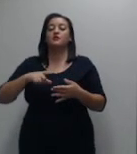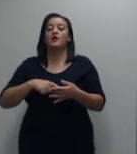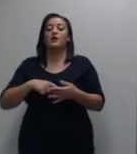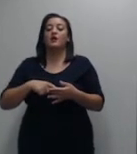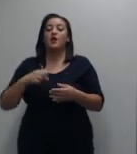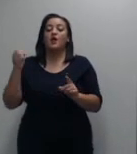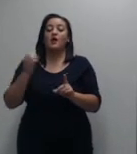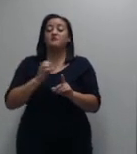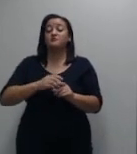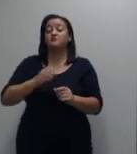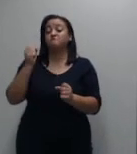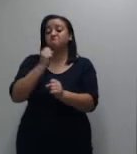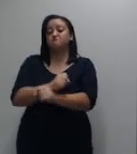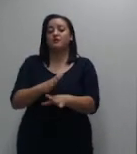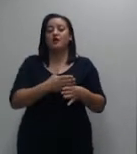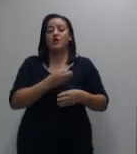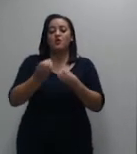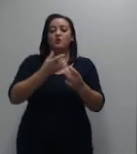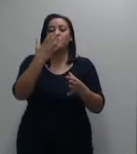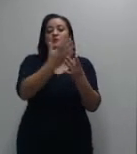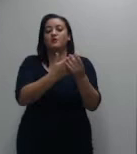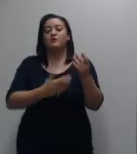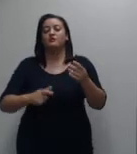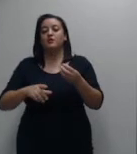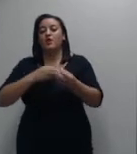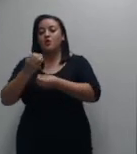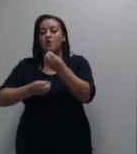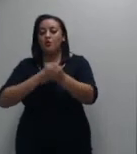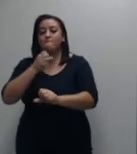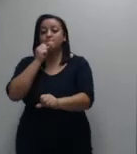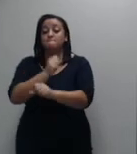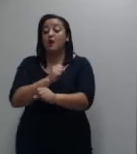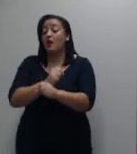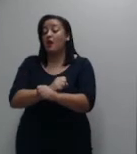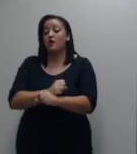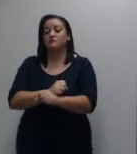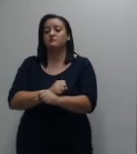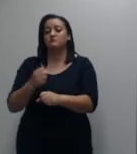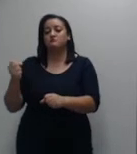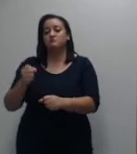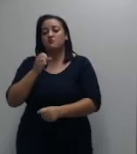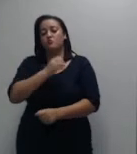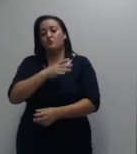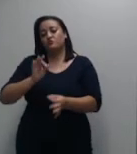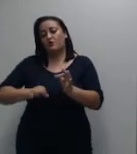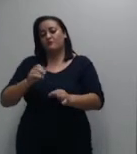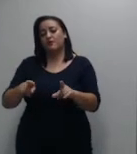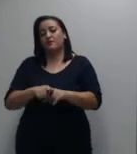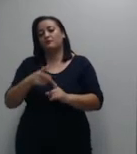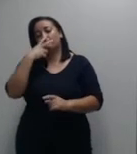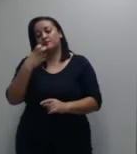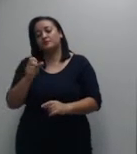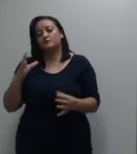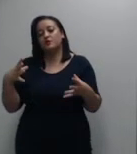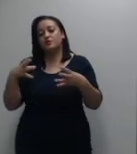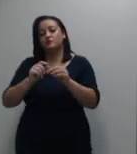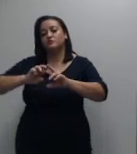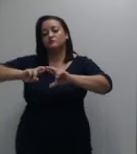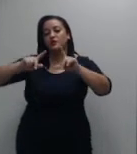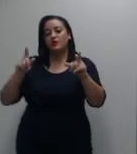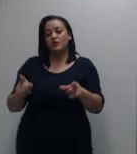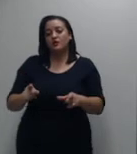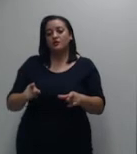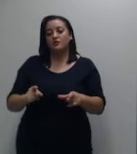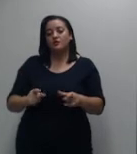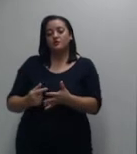como embaixo relação não possui naturalmente tá o efeito suspensivo excepto conclusão divergente entre